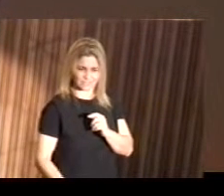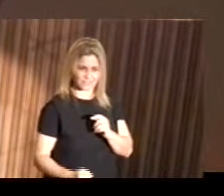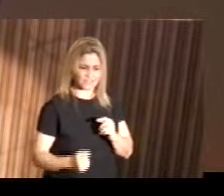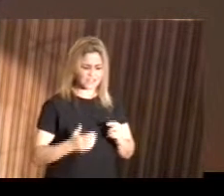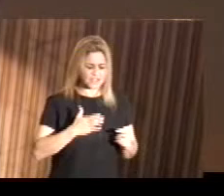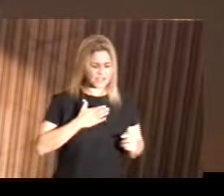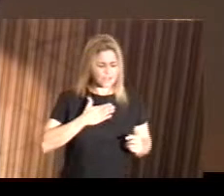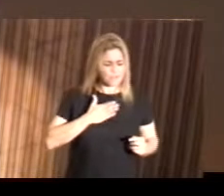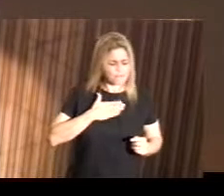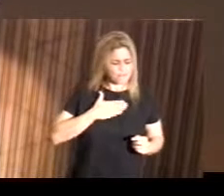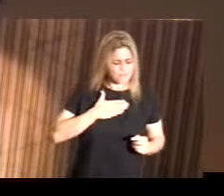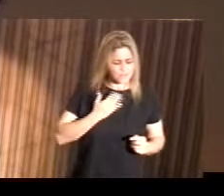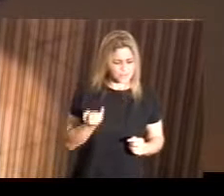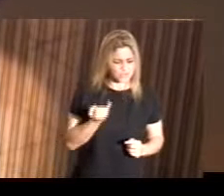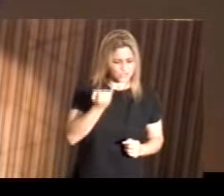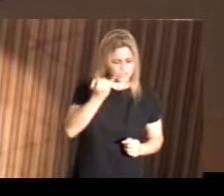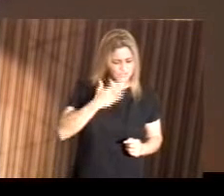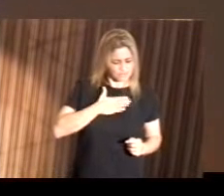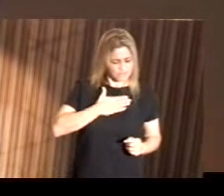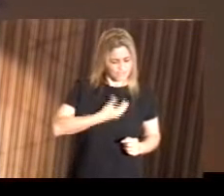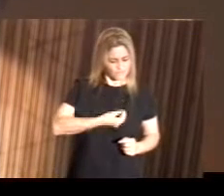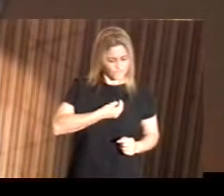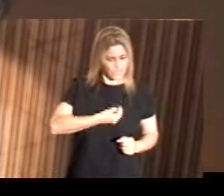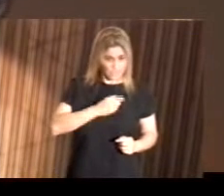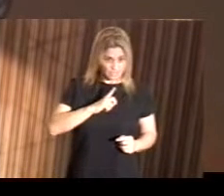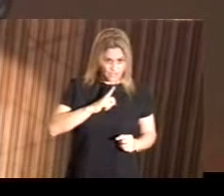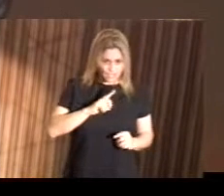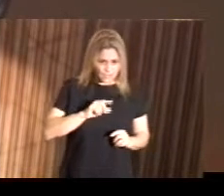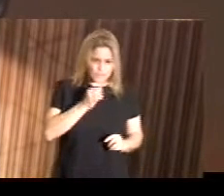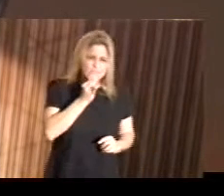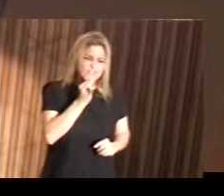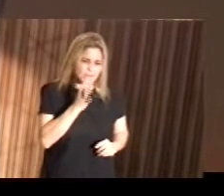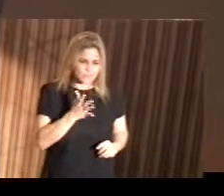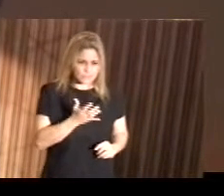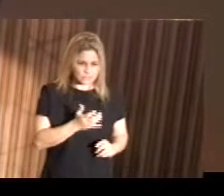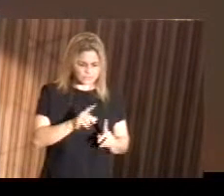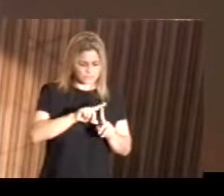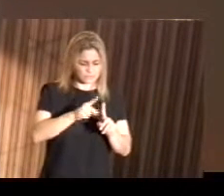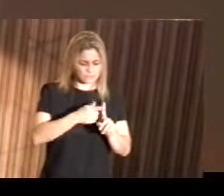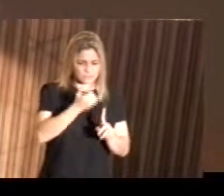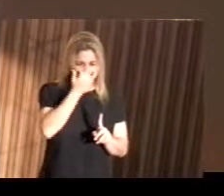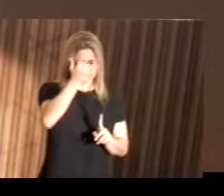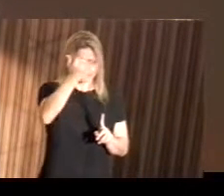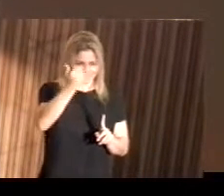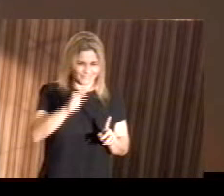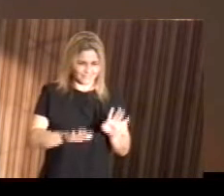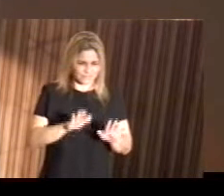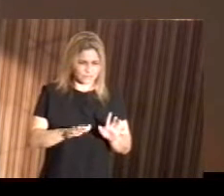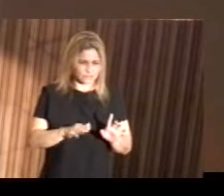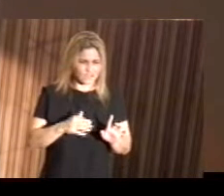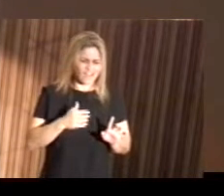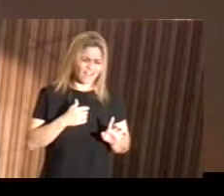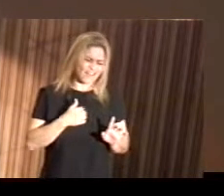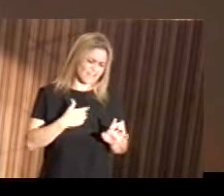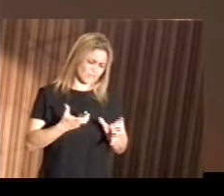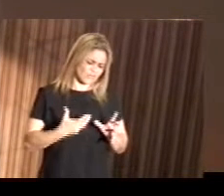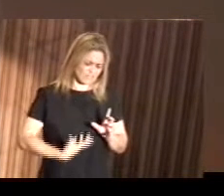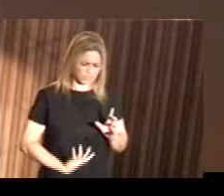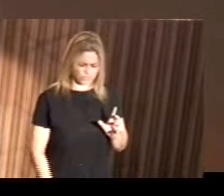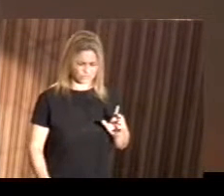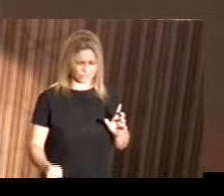corpo é maior do que a vida de um ser que ela está gerando dentro dela, eu vejo uma sociedade sem